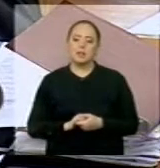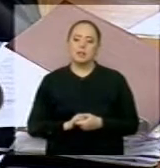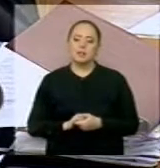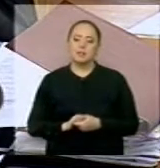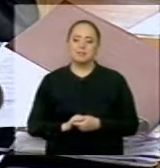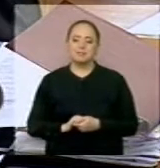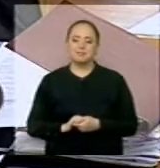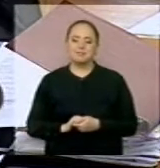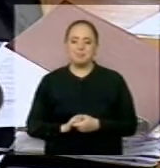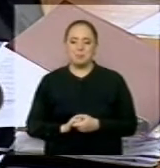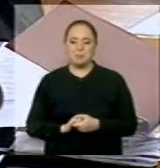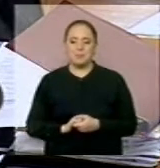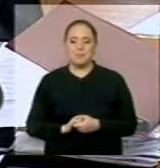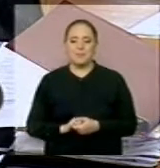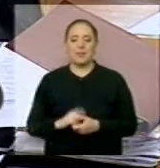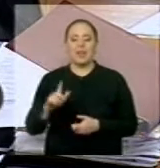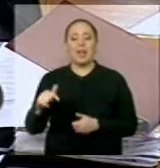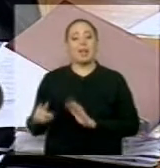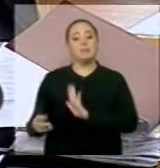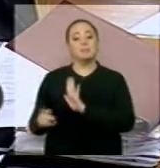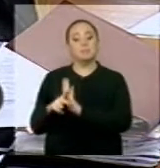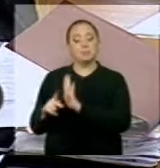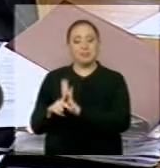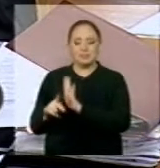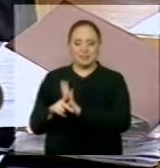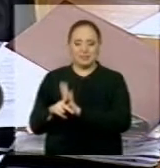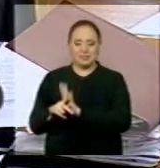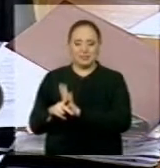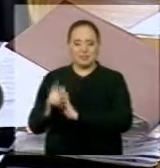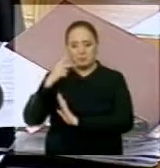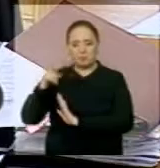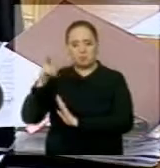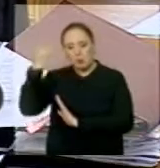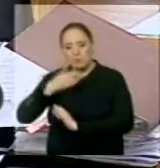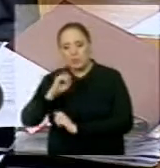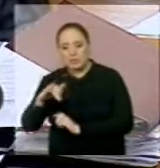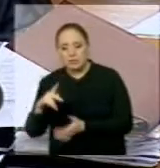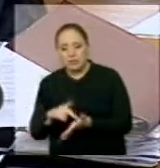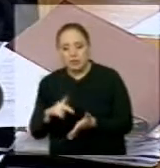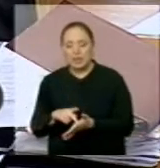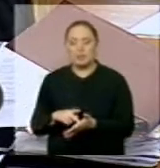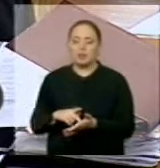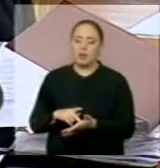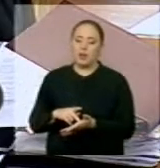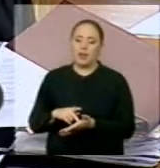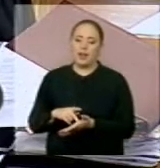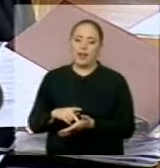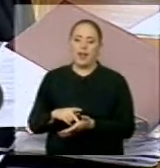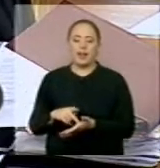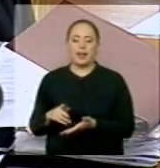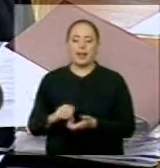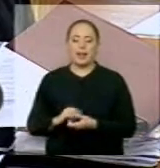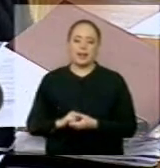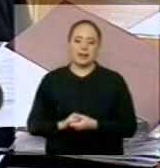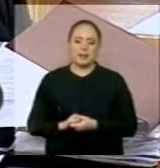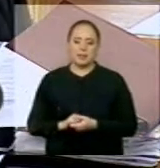juristanto, a presunção é relativa, é de veracidade, para que pudesse aí sim ser fazer